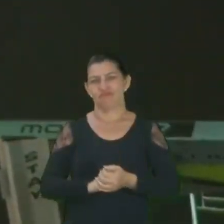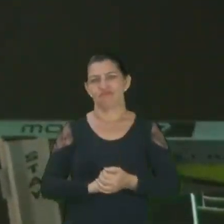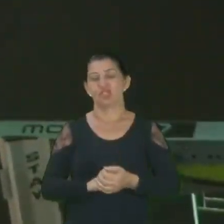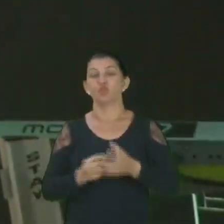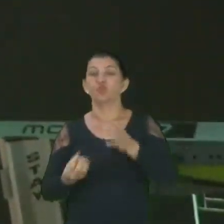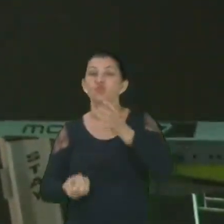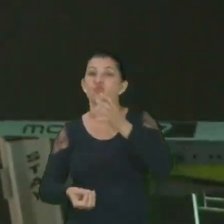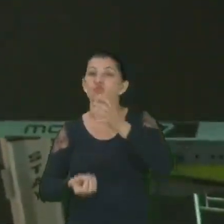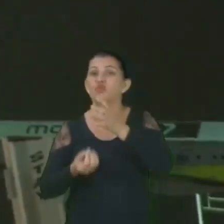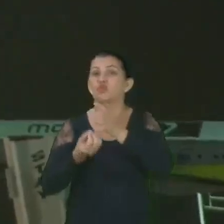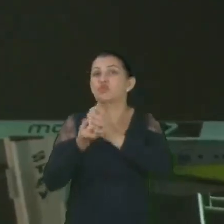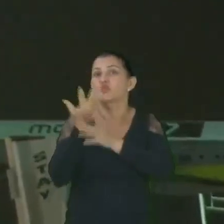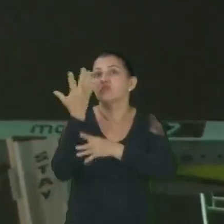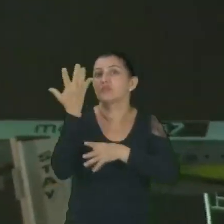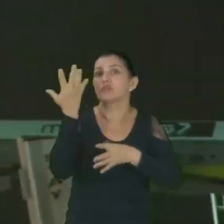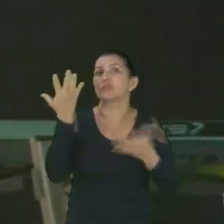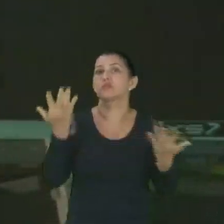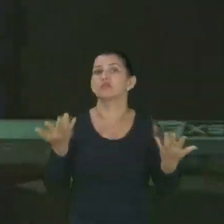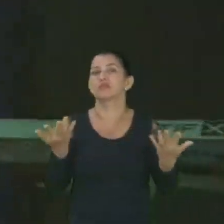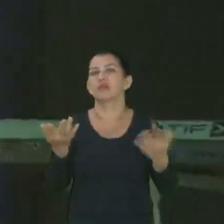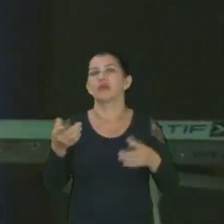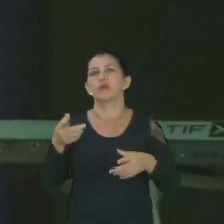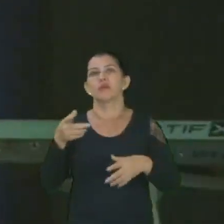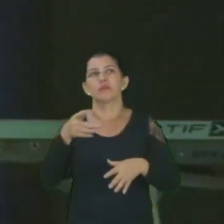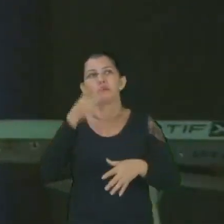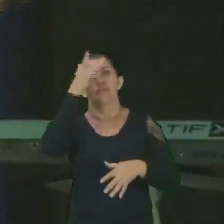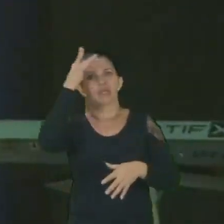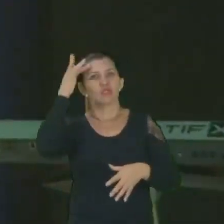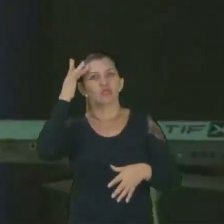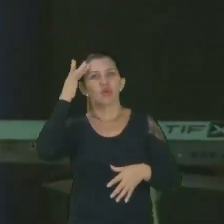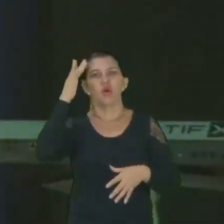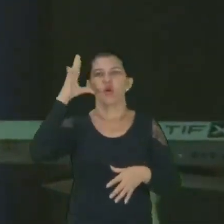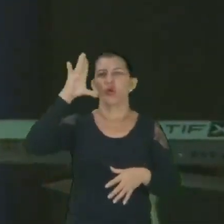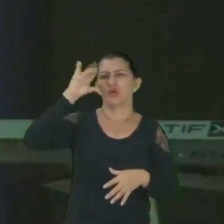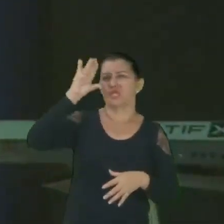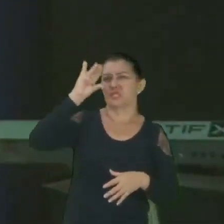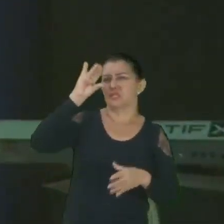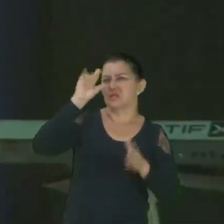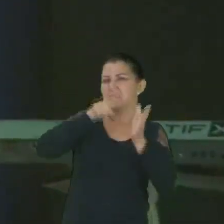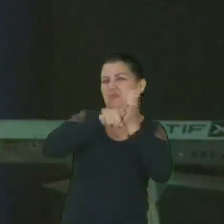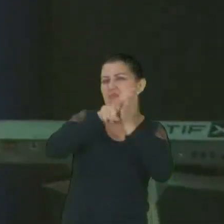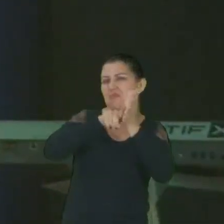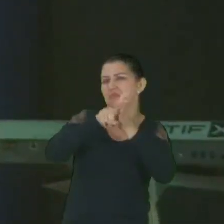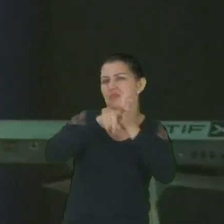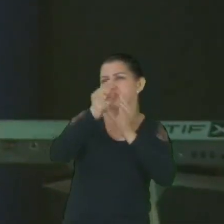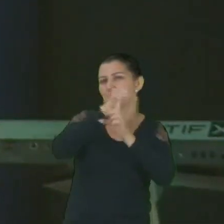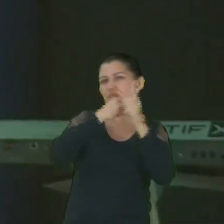porque algum sociólogo na história teve uma ideia de criar uma comunidade chamada igreja.